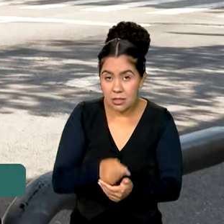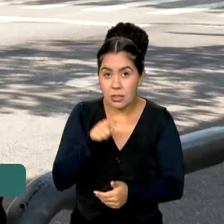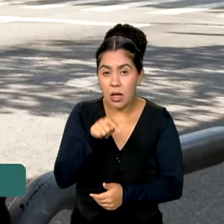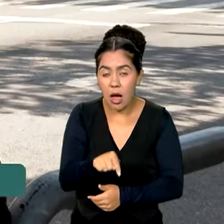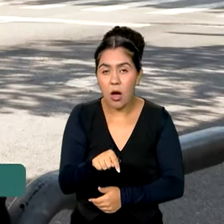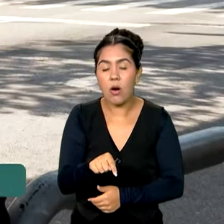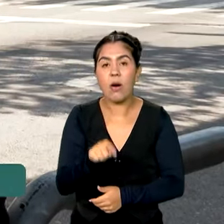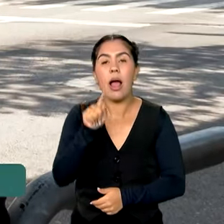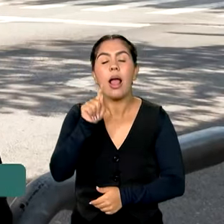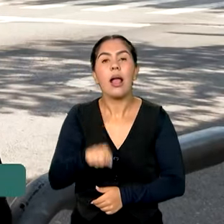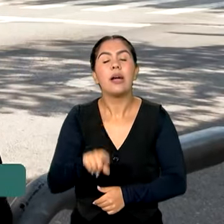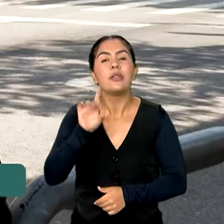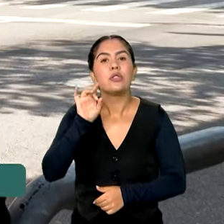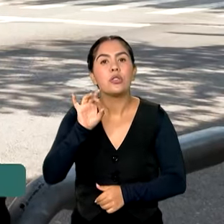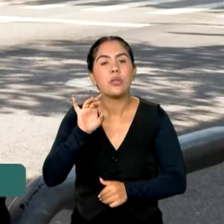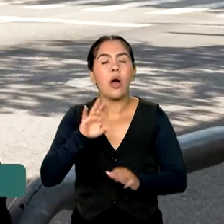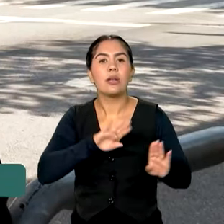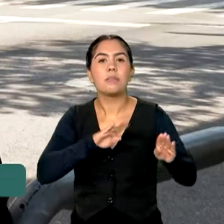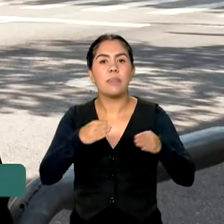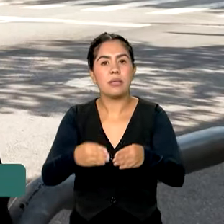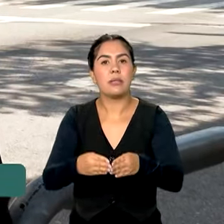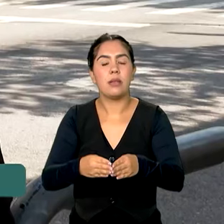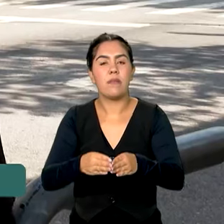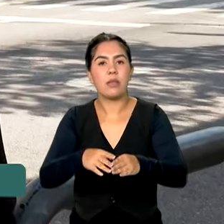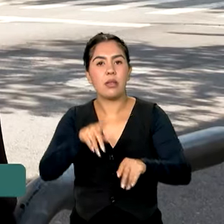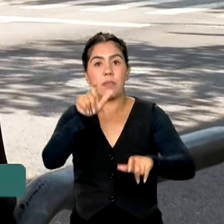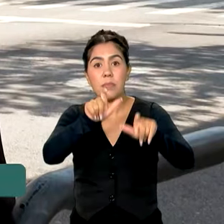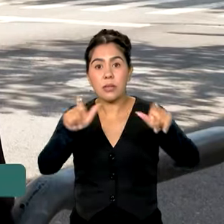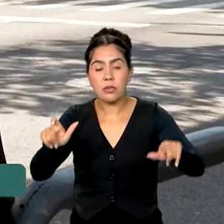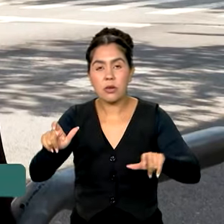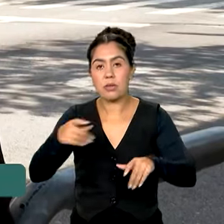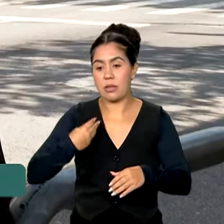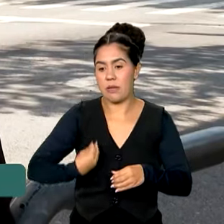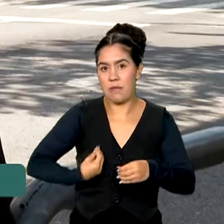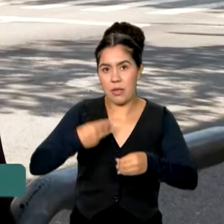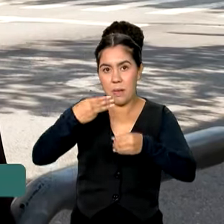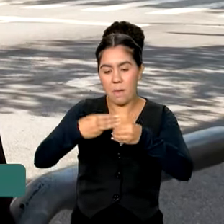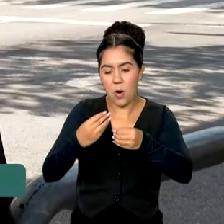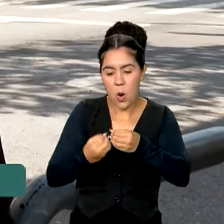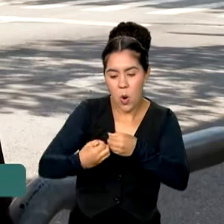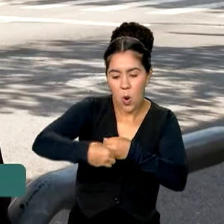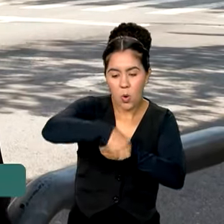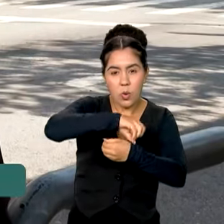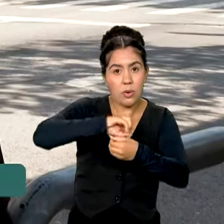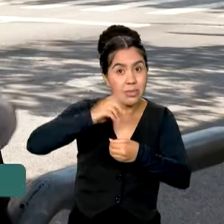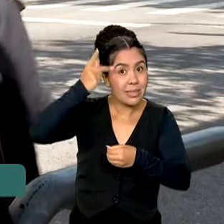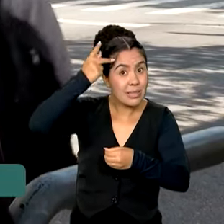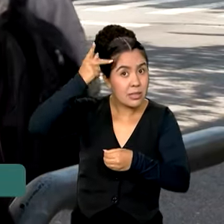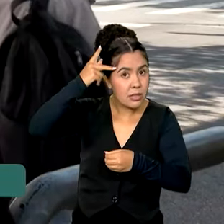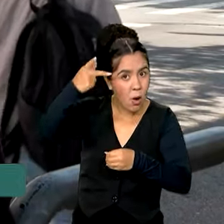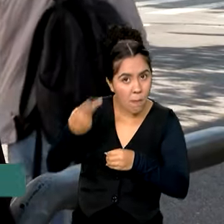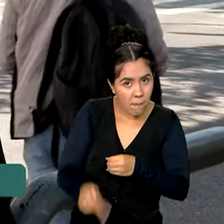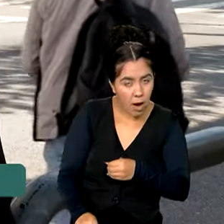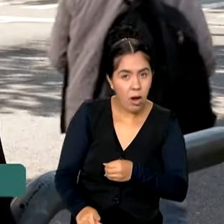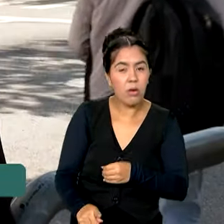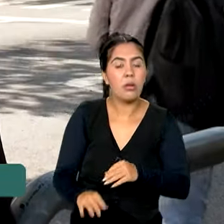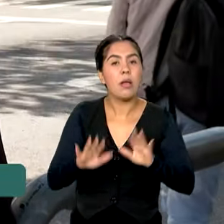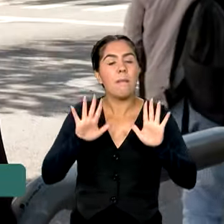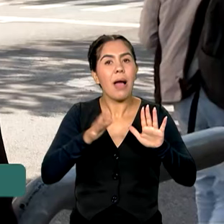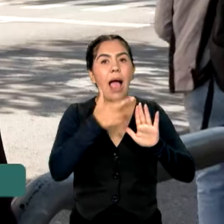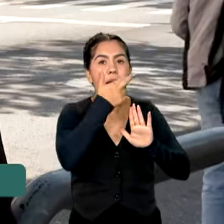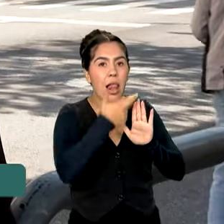apenas para quem vive em um dos 40 municípios da Grande São Paulo. De acordo com o